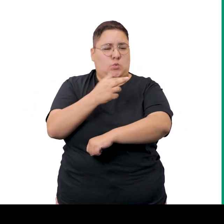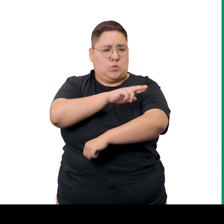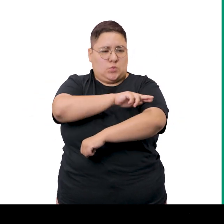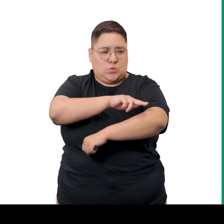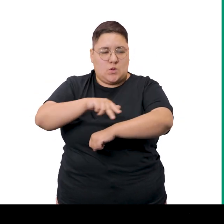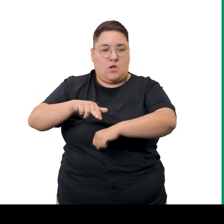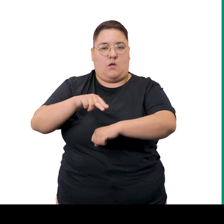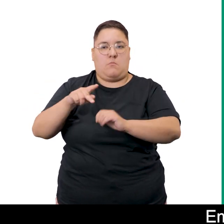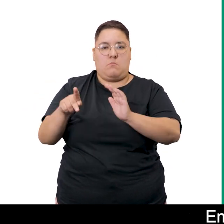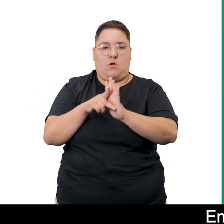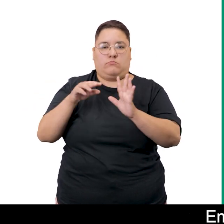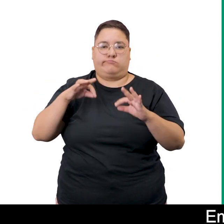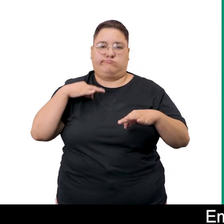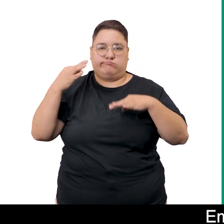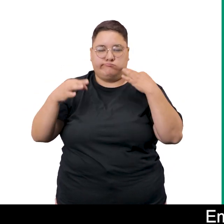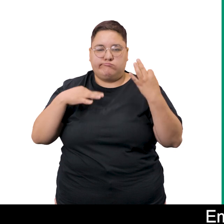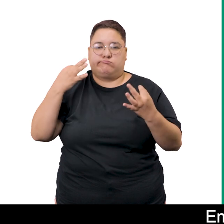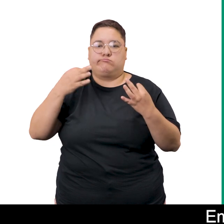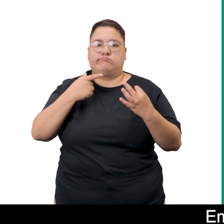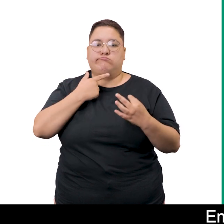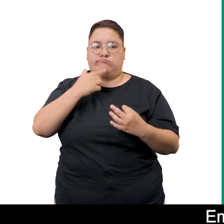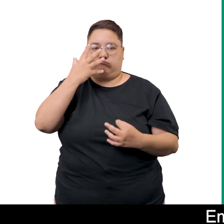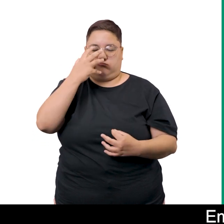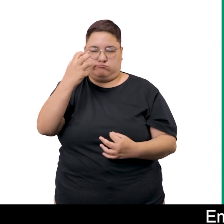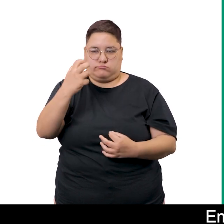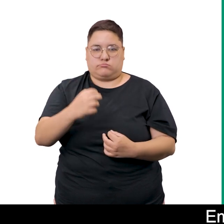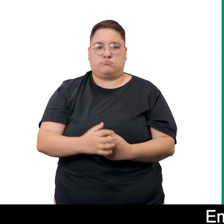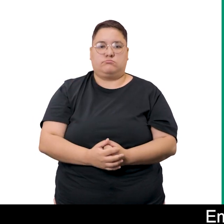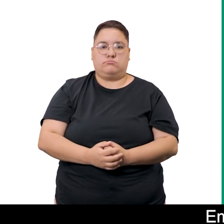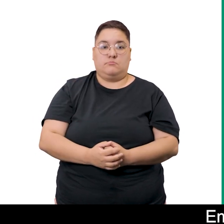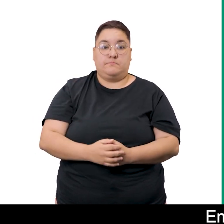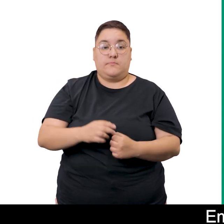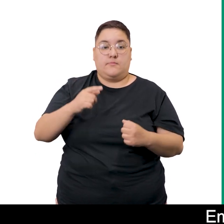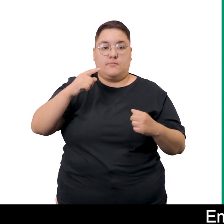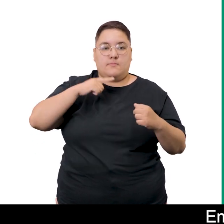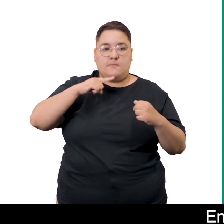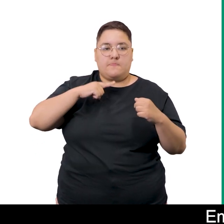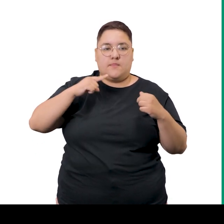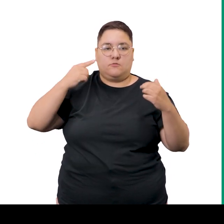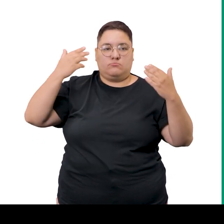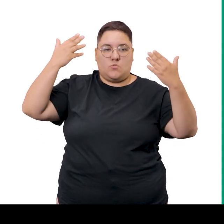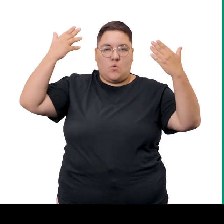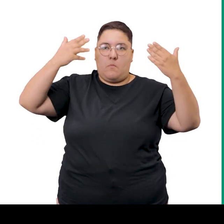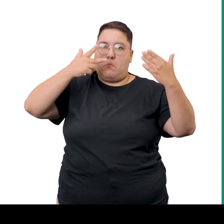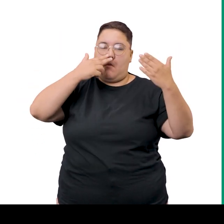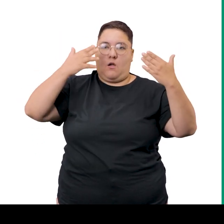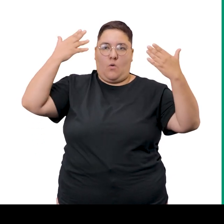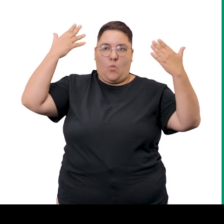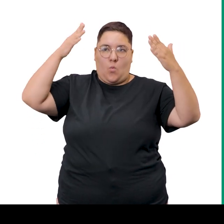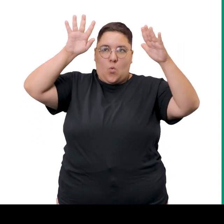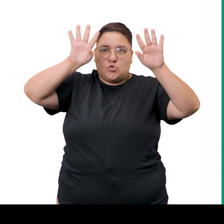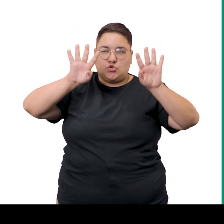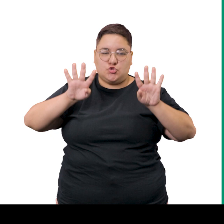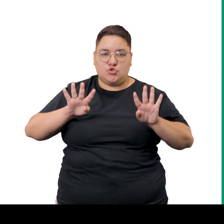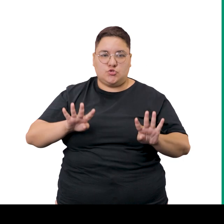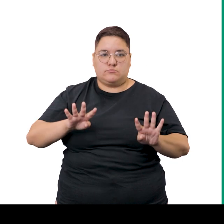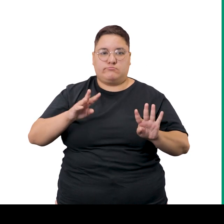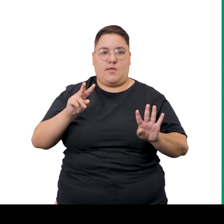fetichistas. Em seu peito, acima de um adorno que imita o padrão da cortina, lê-se